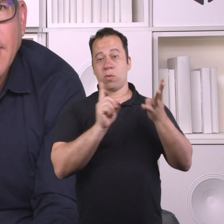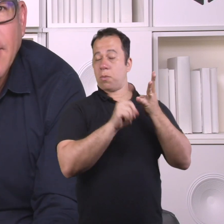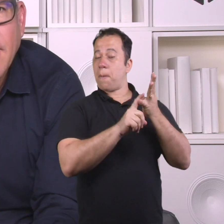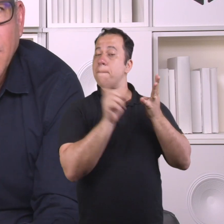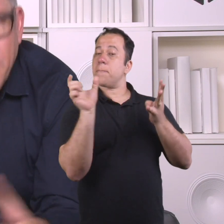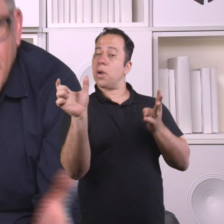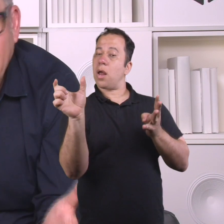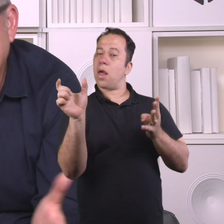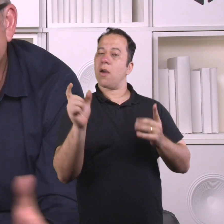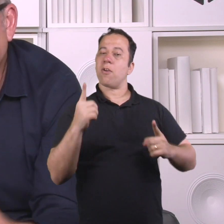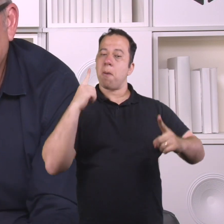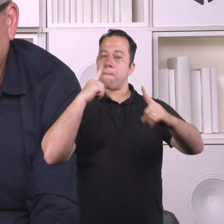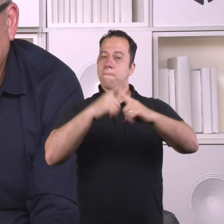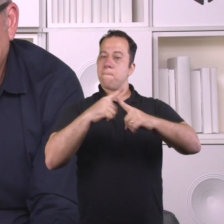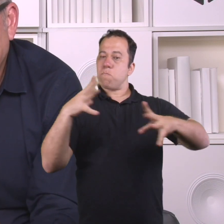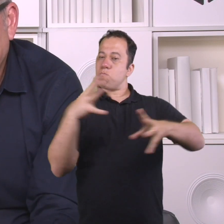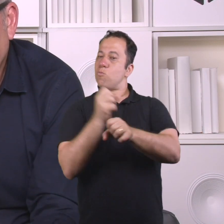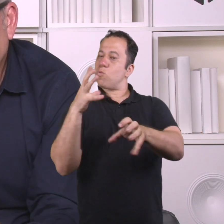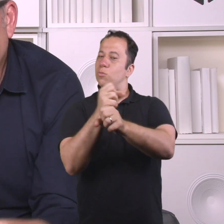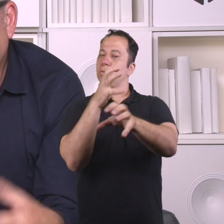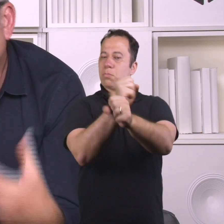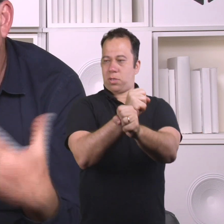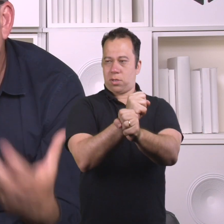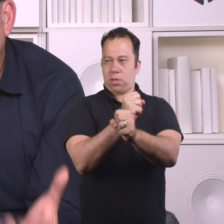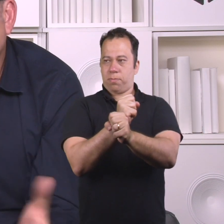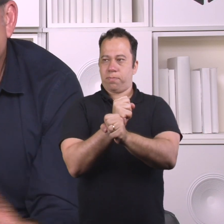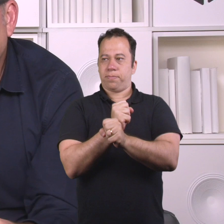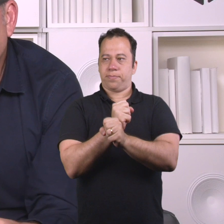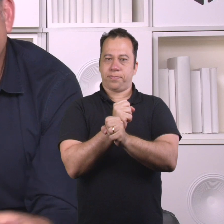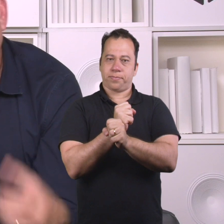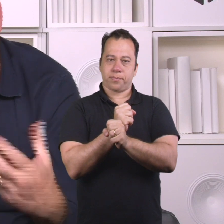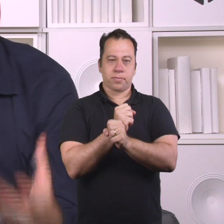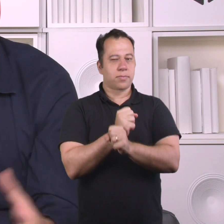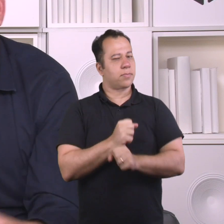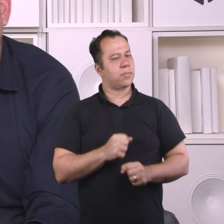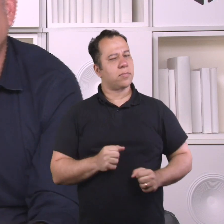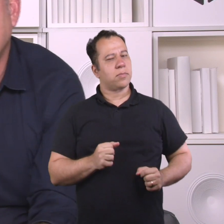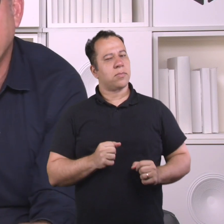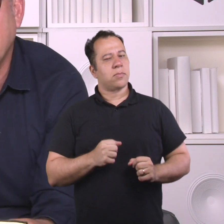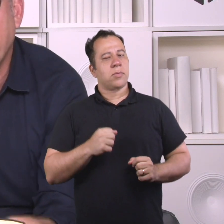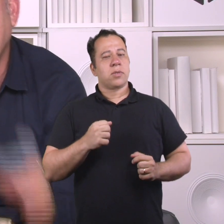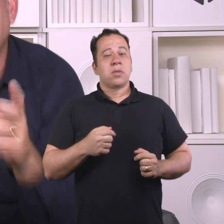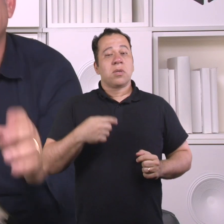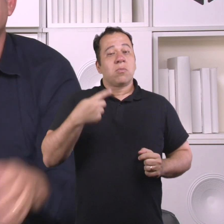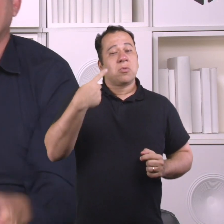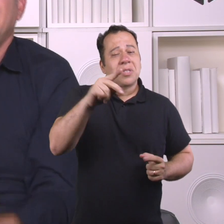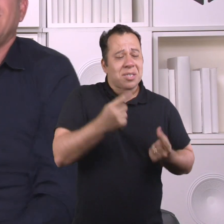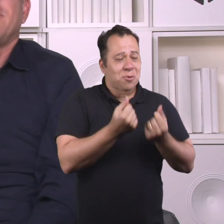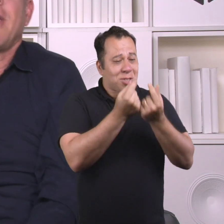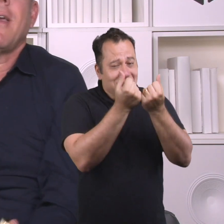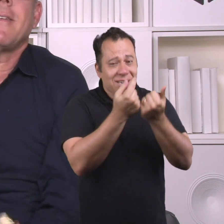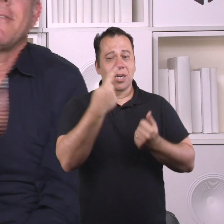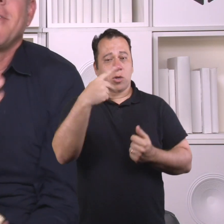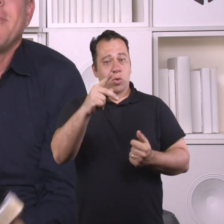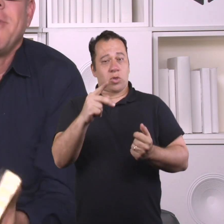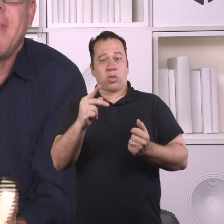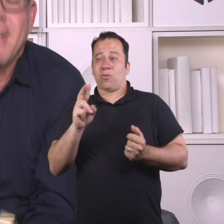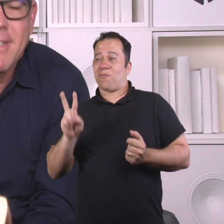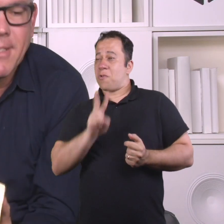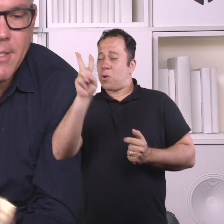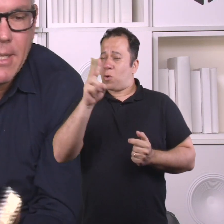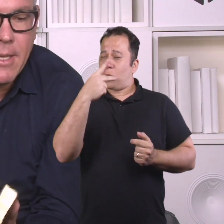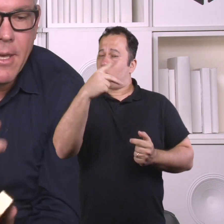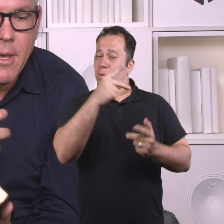multiplicar. Multiplique dinheiro. Multiplique suas riquezas, multiplique seus recursos. E na parábola dos talentos tem essa coisa